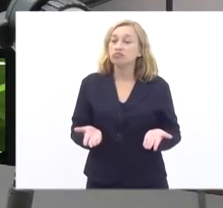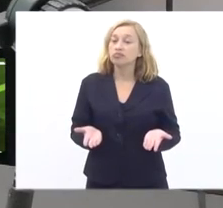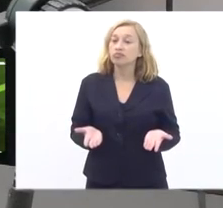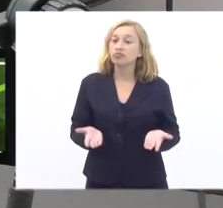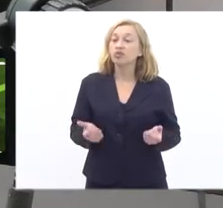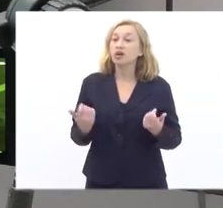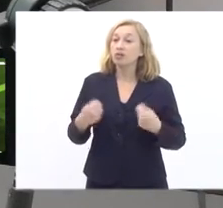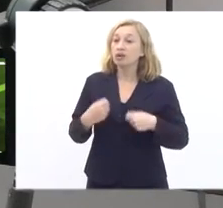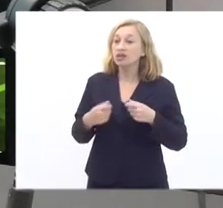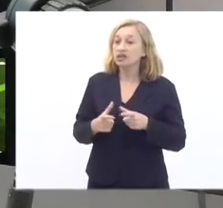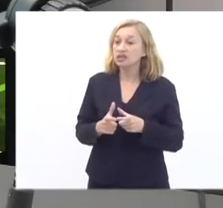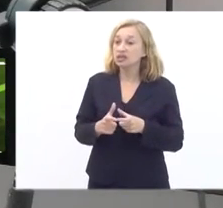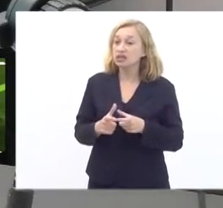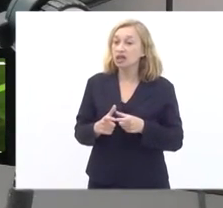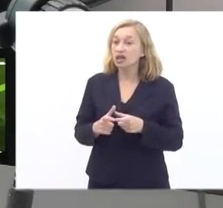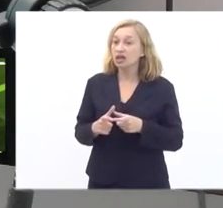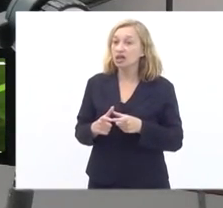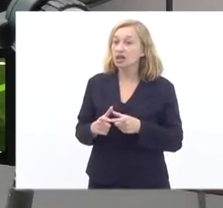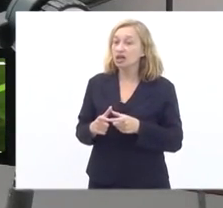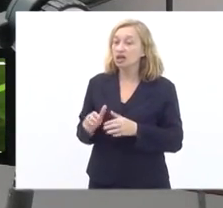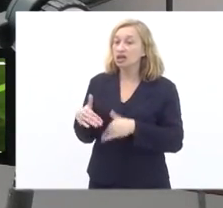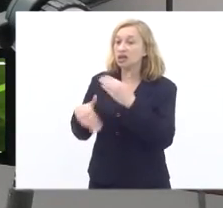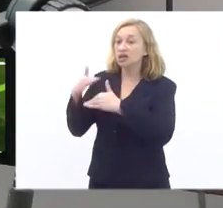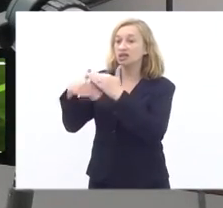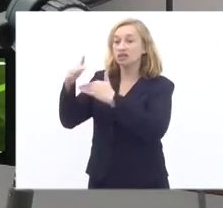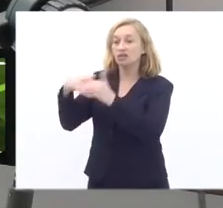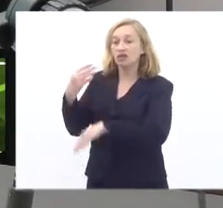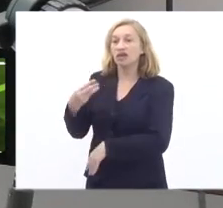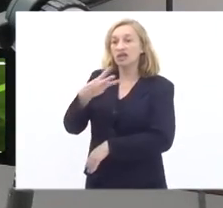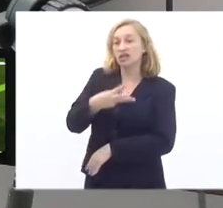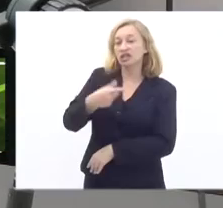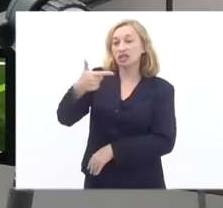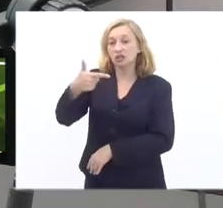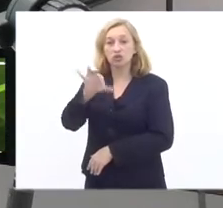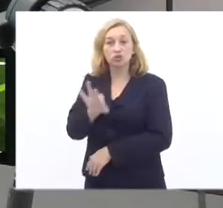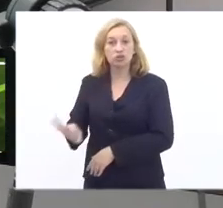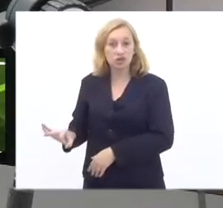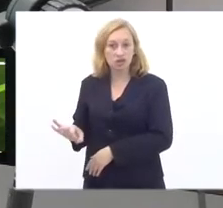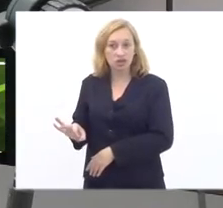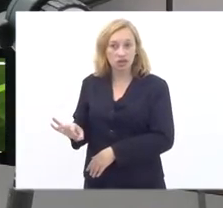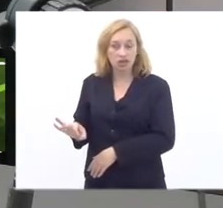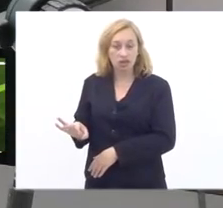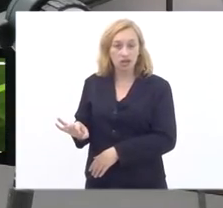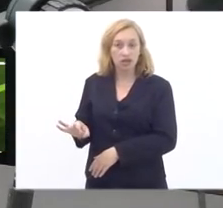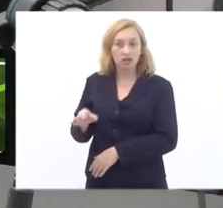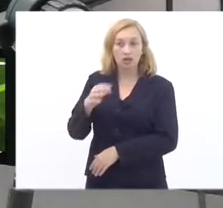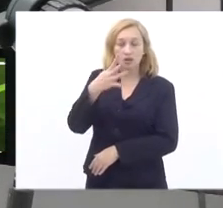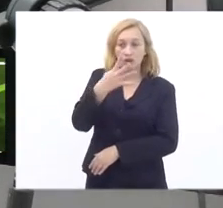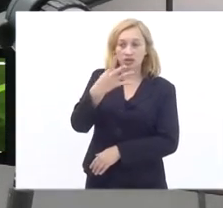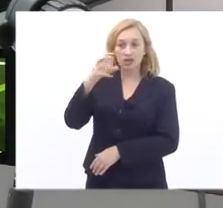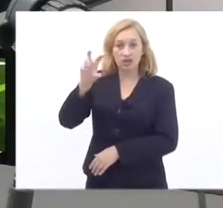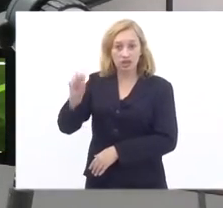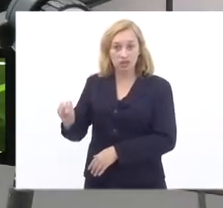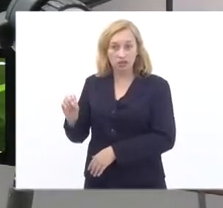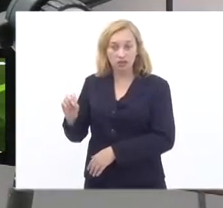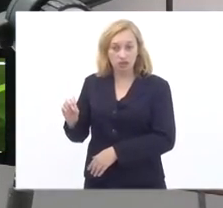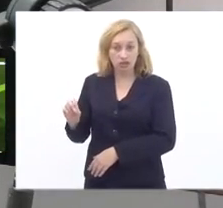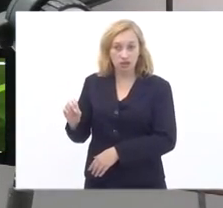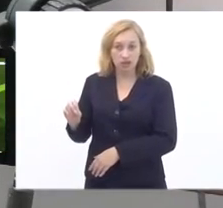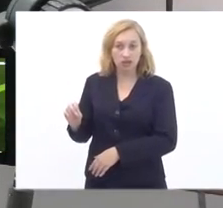Ela precisa crescer 32%, né? A divisão de 450 por 340. Precisa